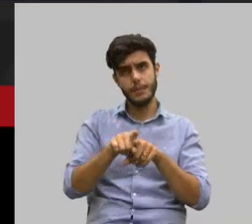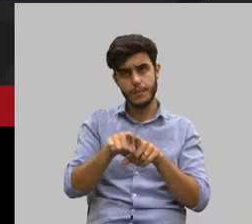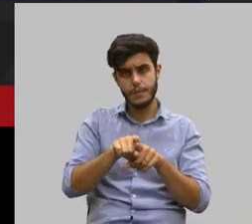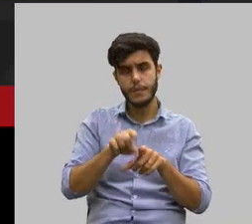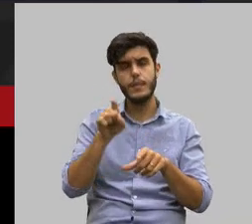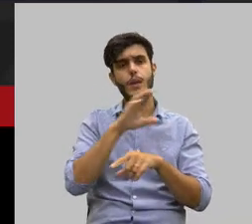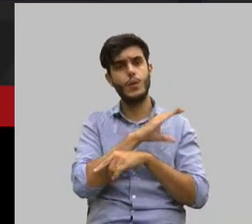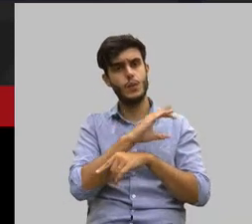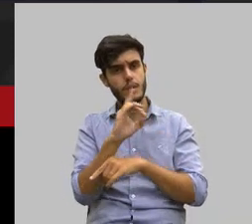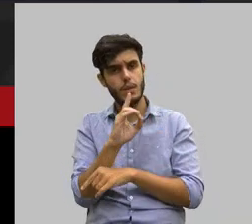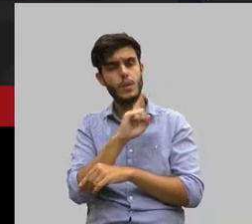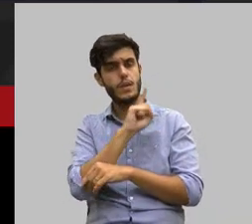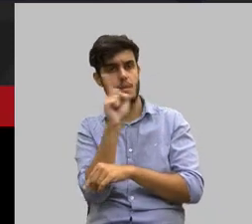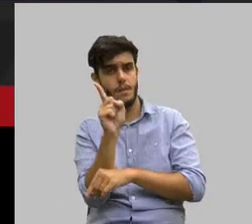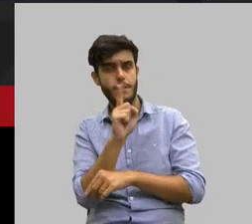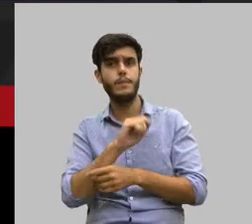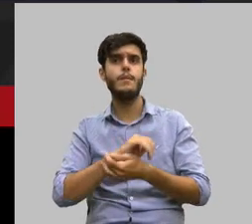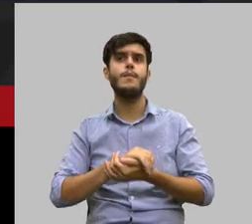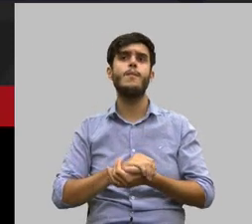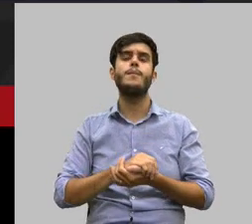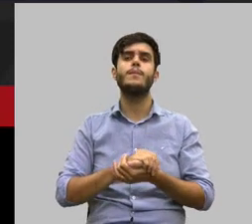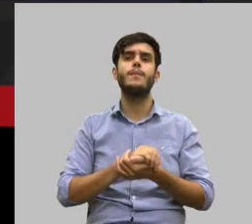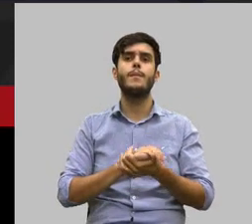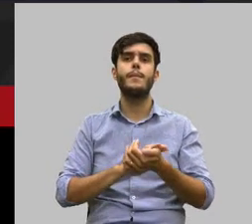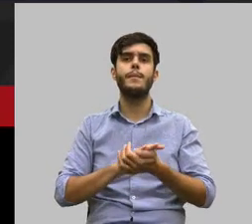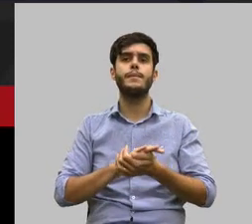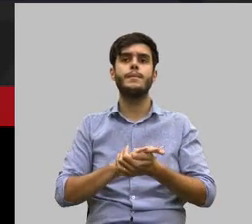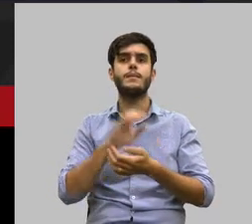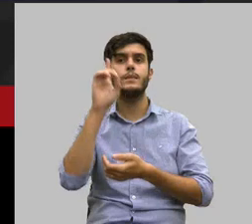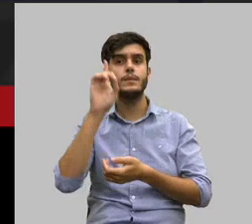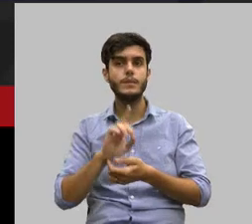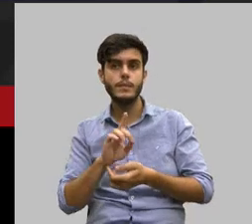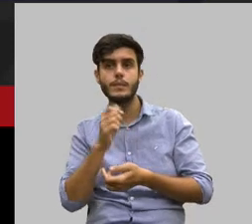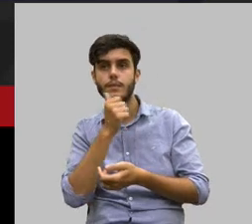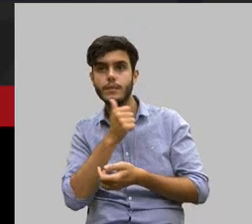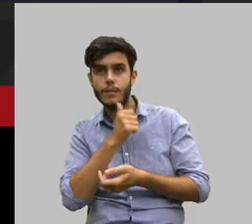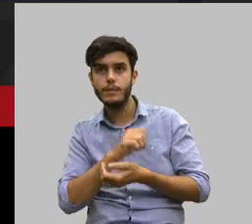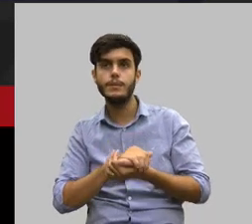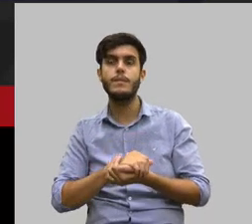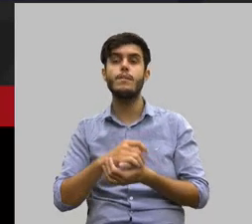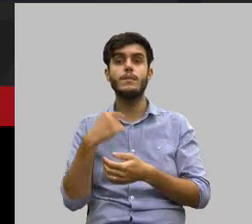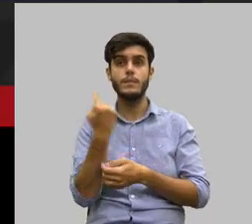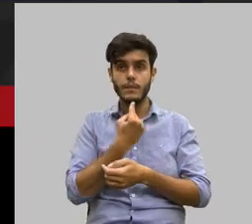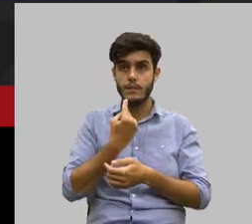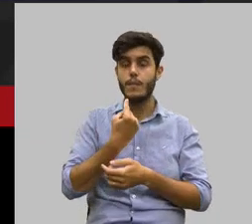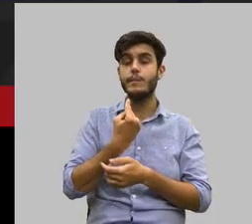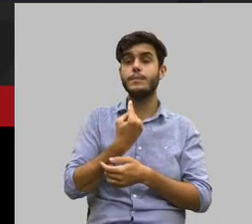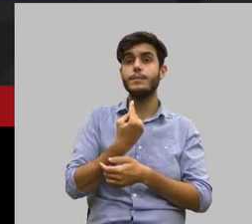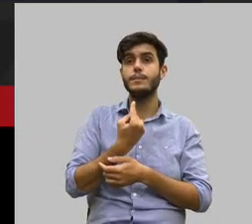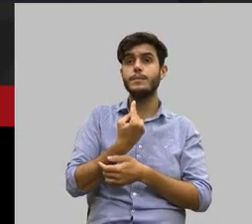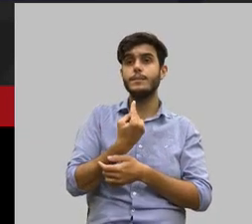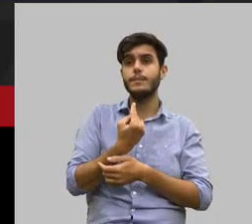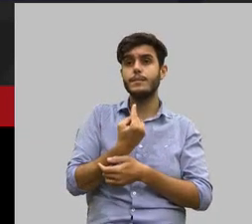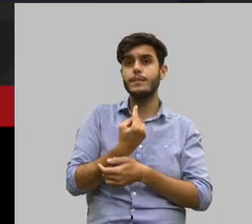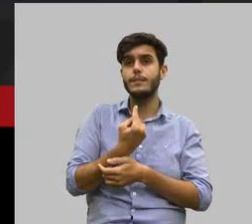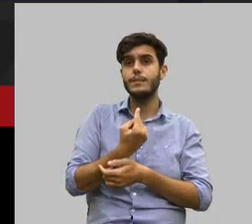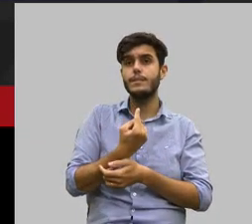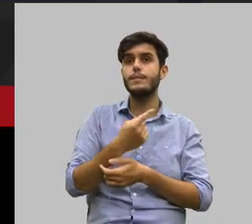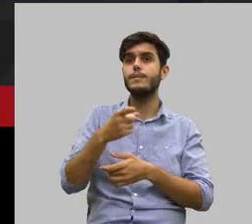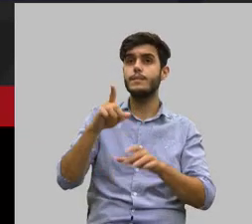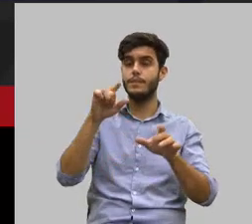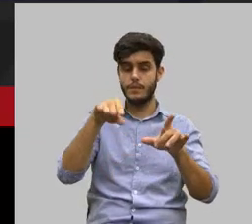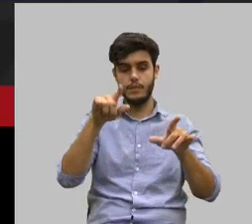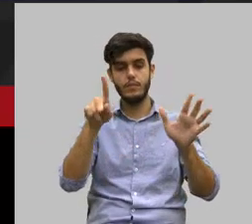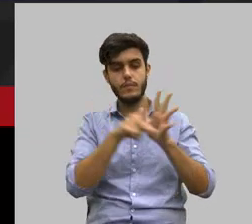Coordenadoria eh de direitos da mulher eh nós estamos né Eh em estudos para a estruturação de uma